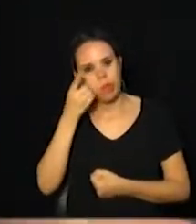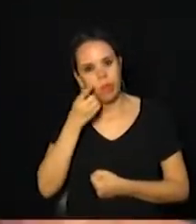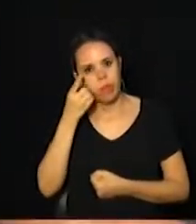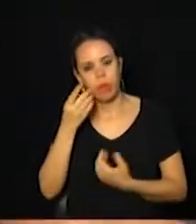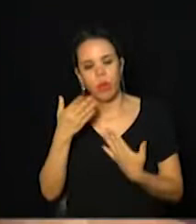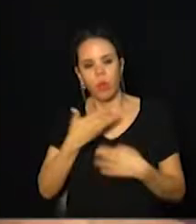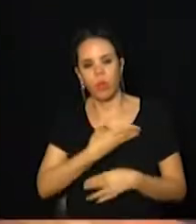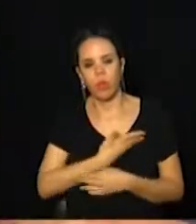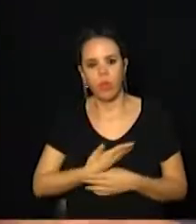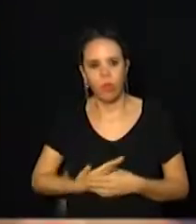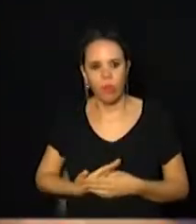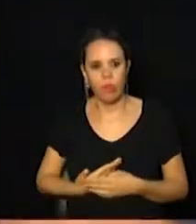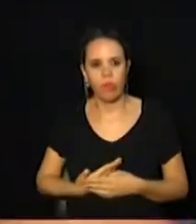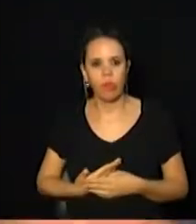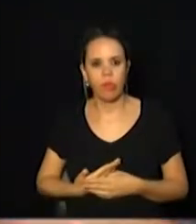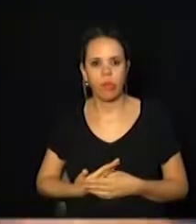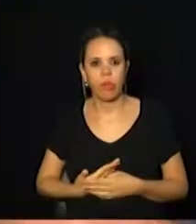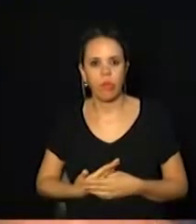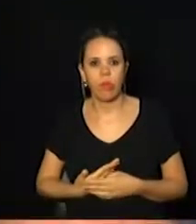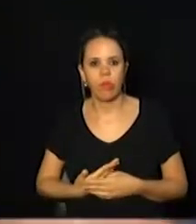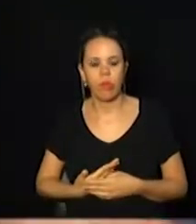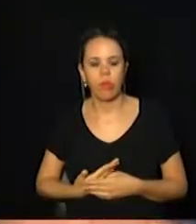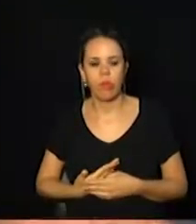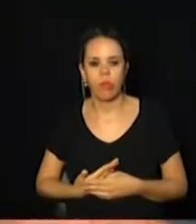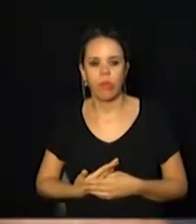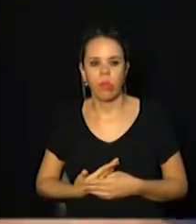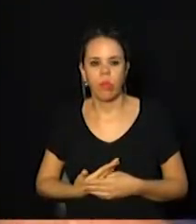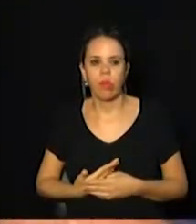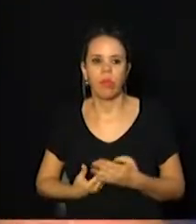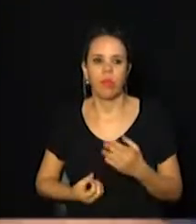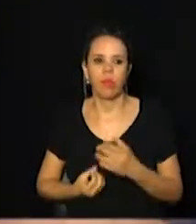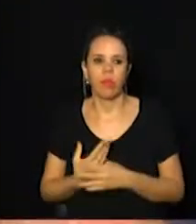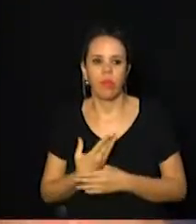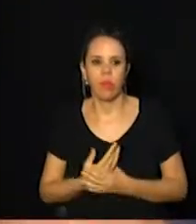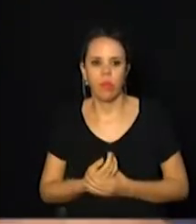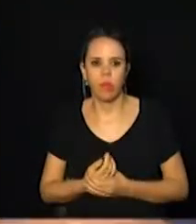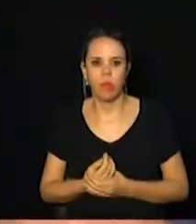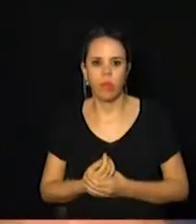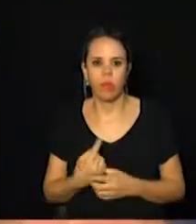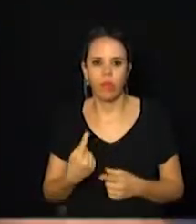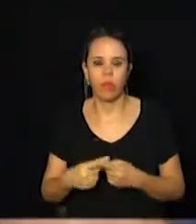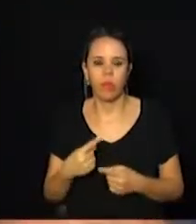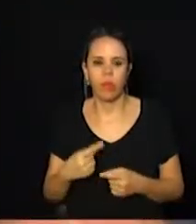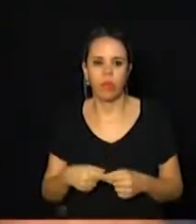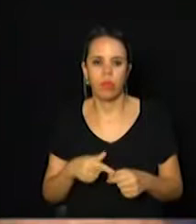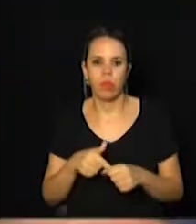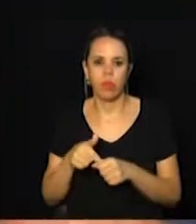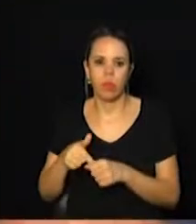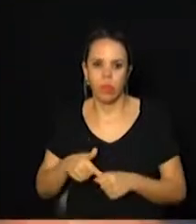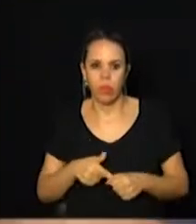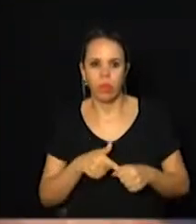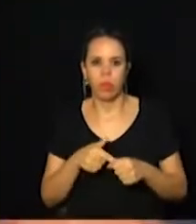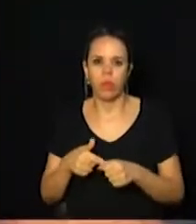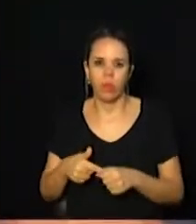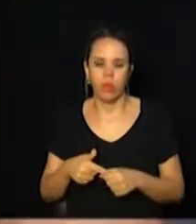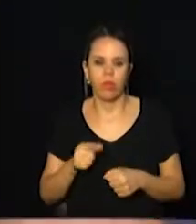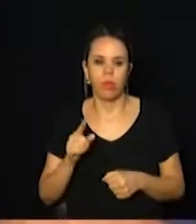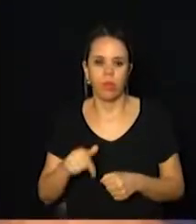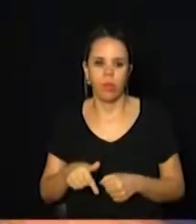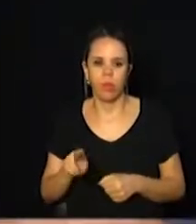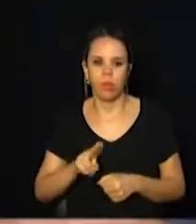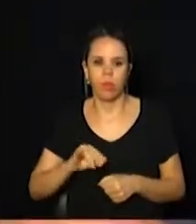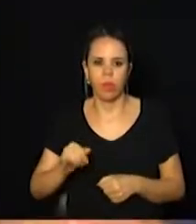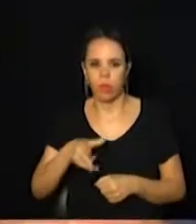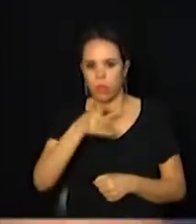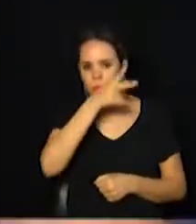governadores enfim as autoridades constituídas Por que o posto de serviço de combustível posto de